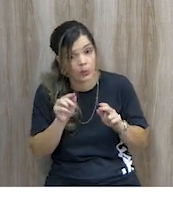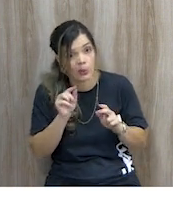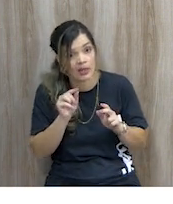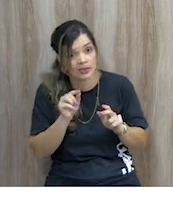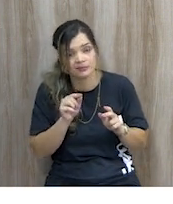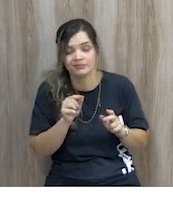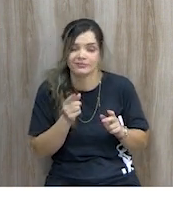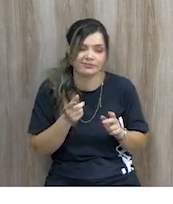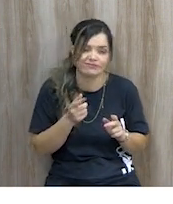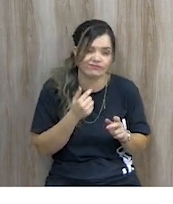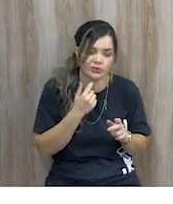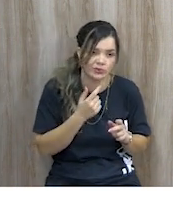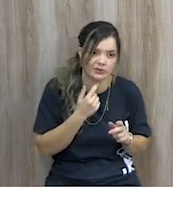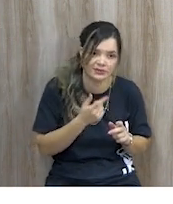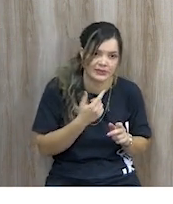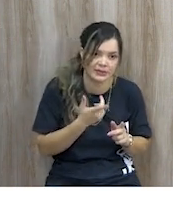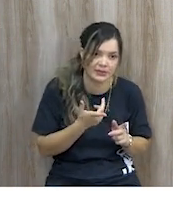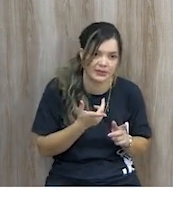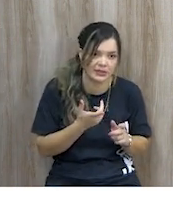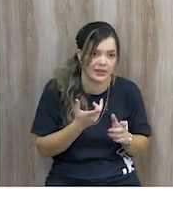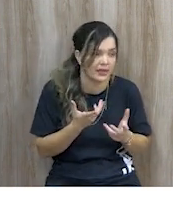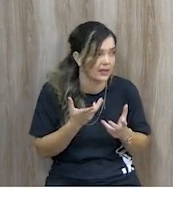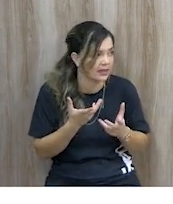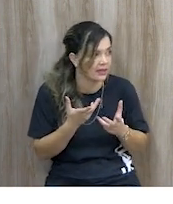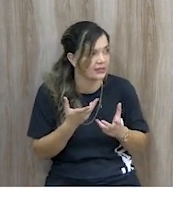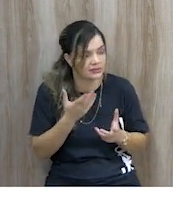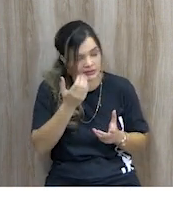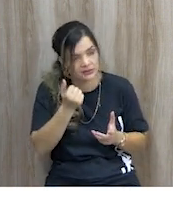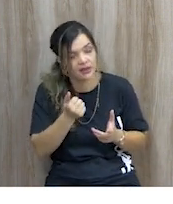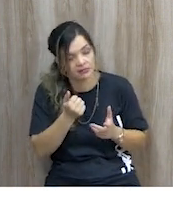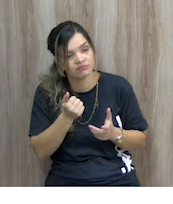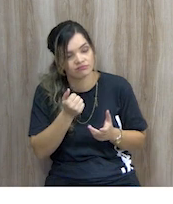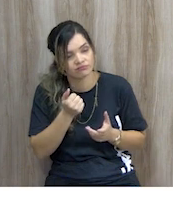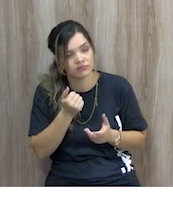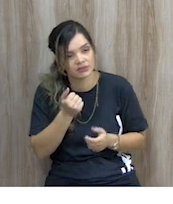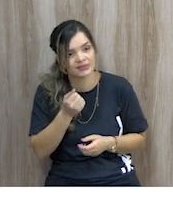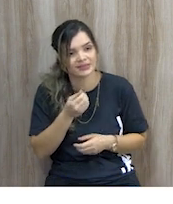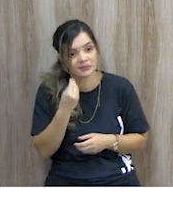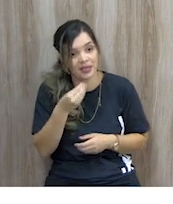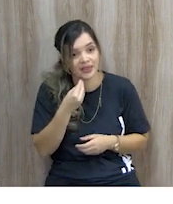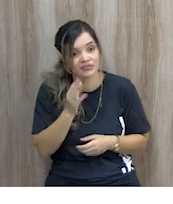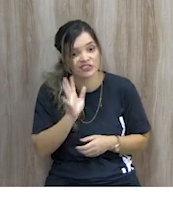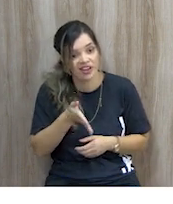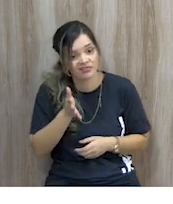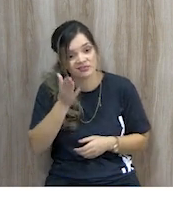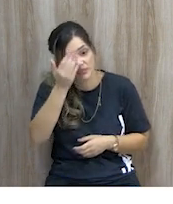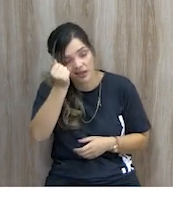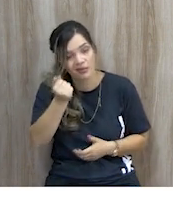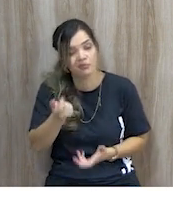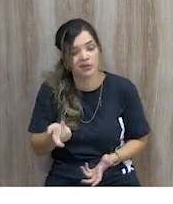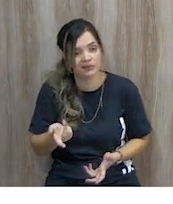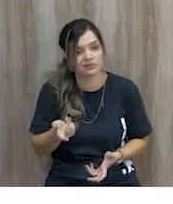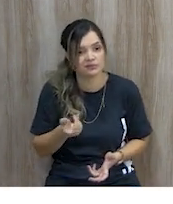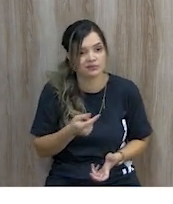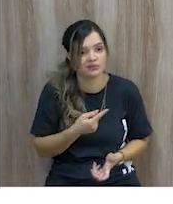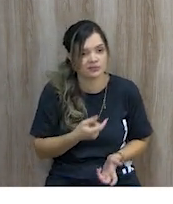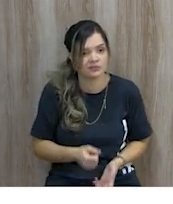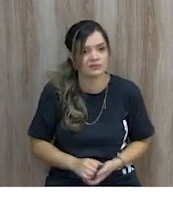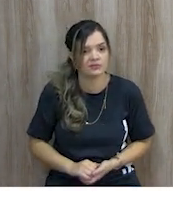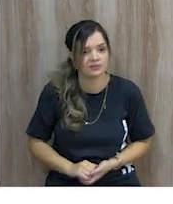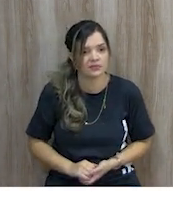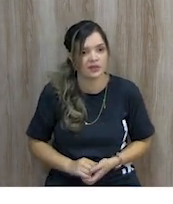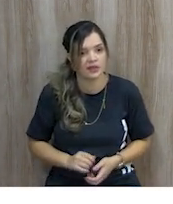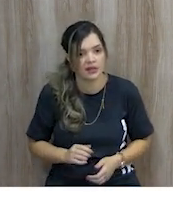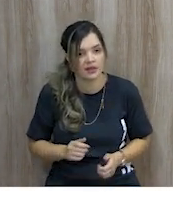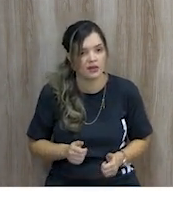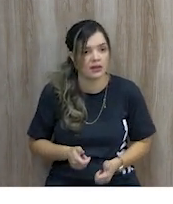é um não recobrimento total. A gente já sabe disso, se a gente sabe a classificação das recessões gengivais. Então, esse é